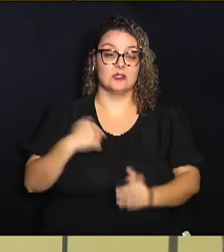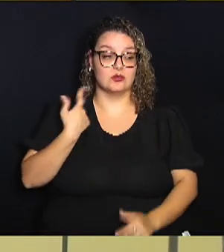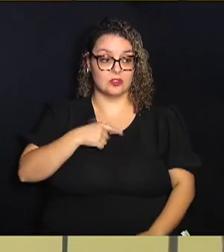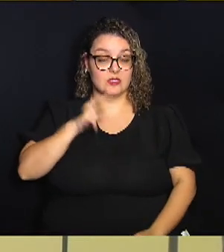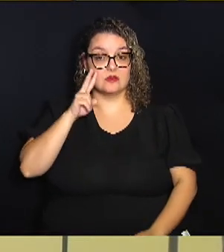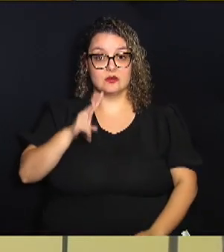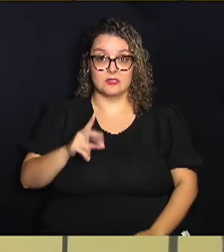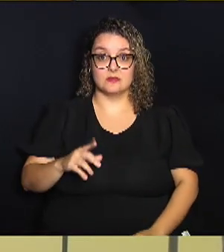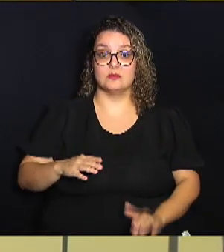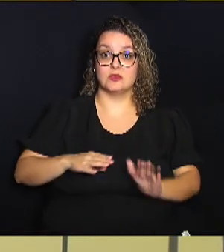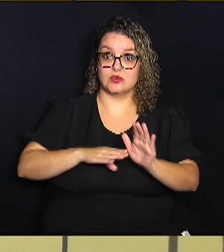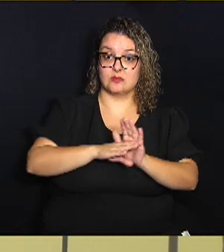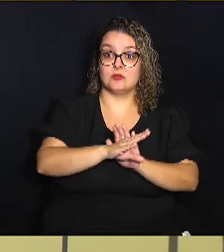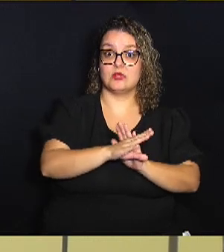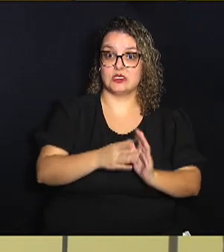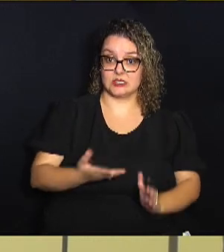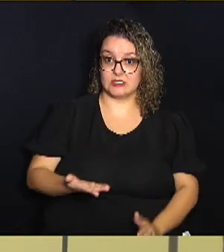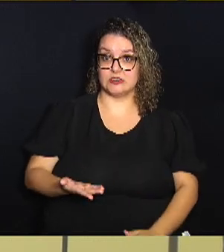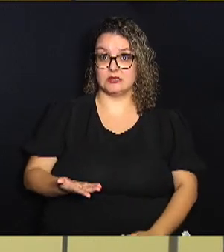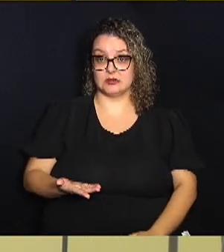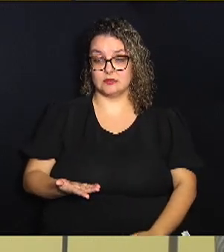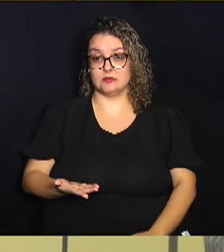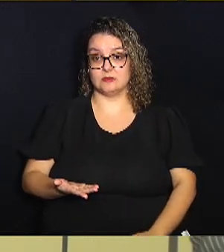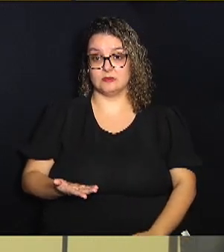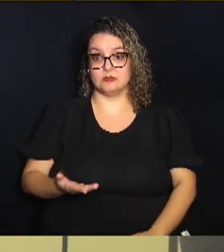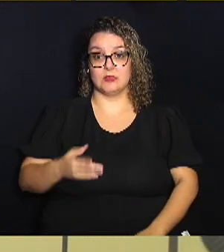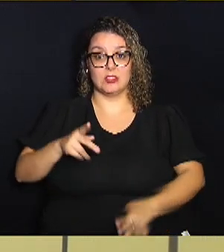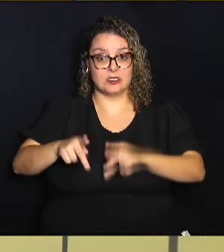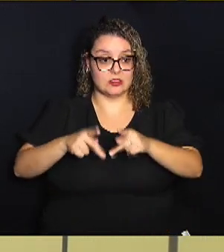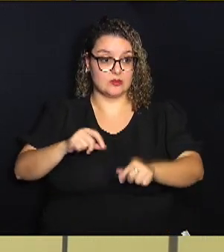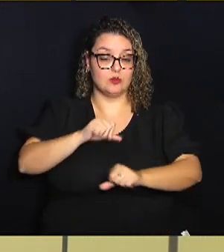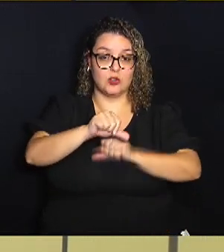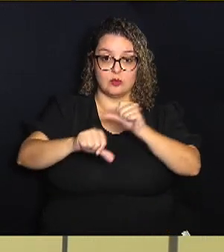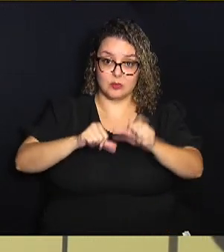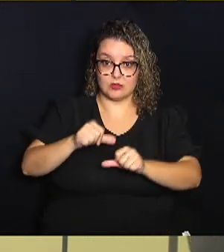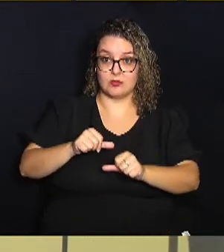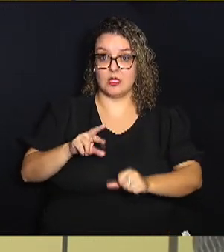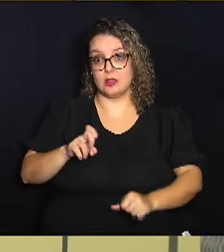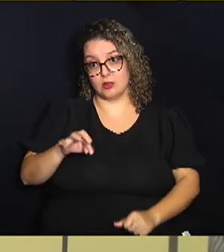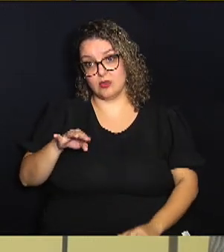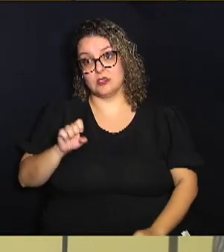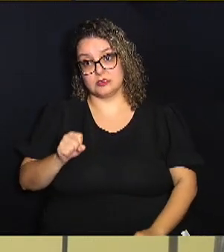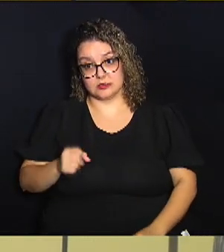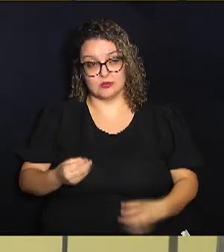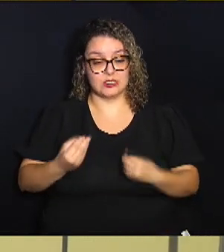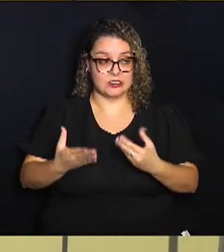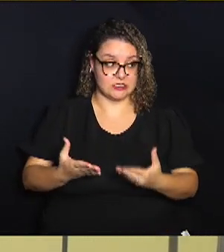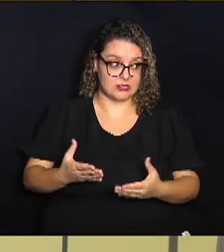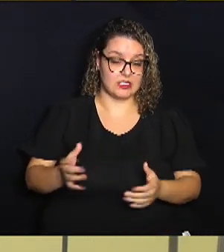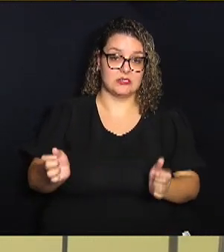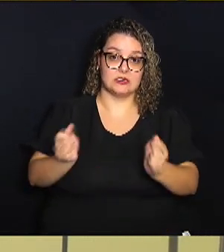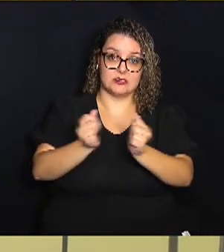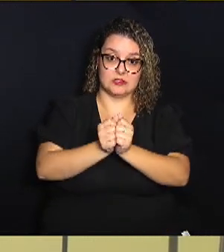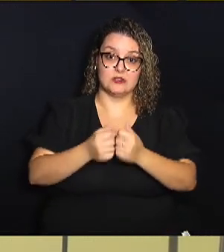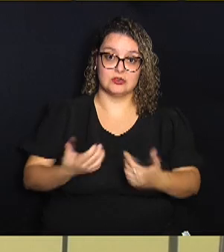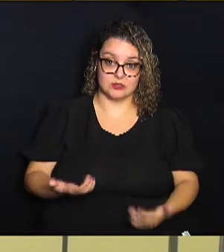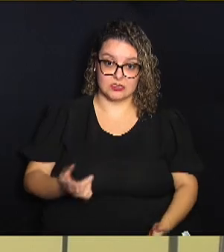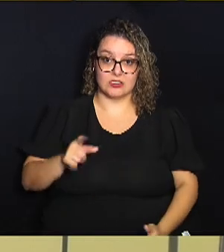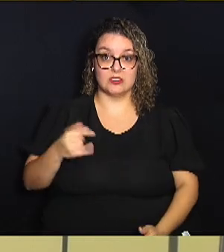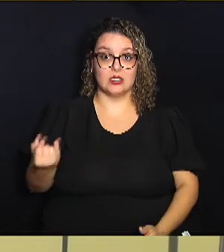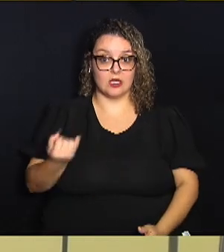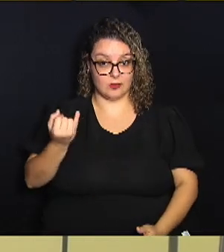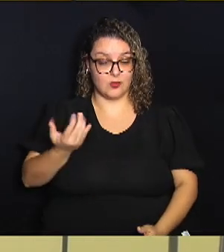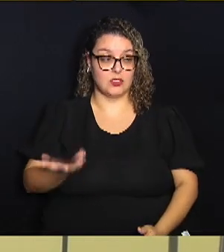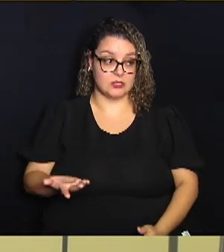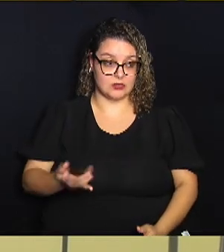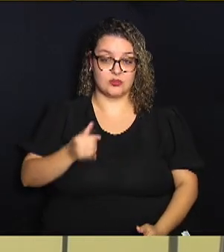tem uma crescente desse público mudando as rotas para poder trazer esse conciliamento. E é muito importante,